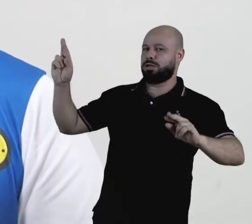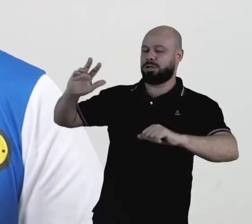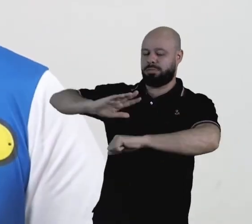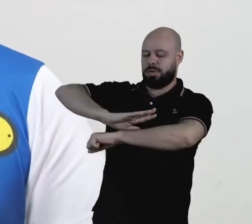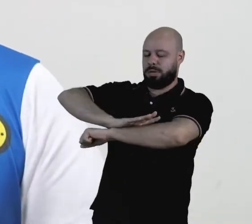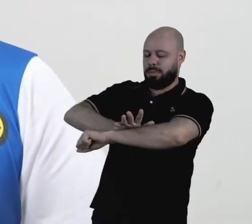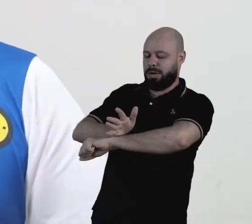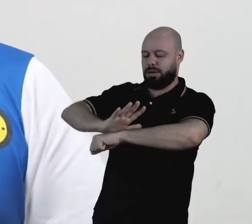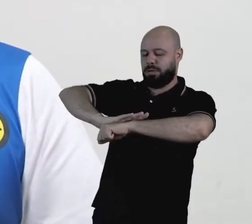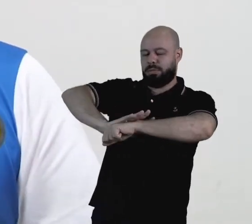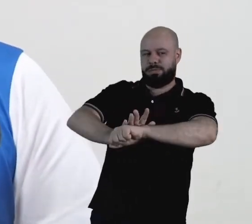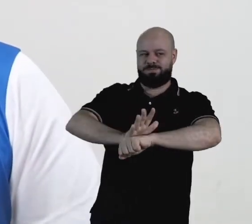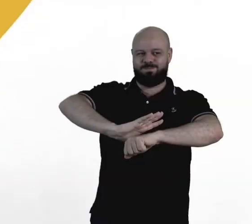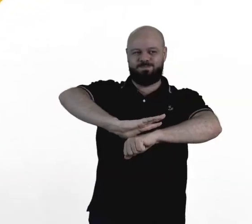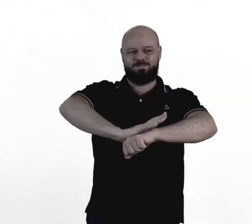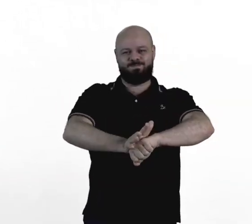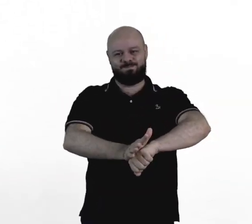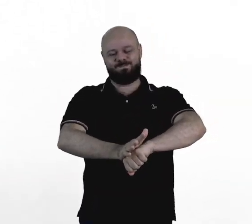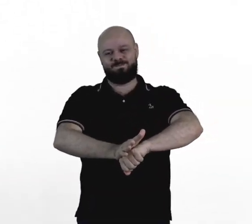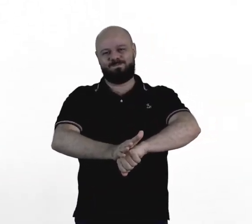uma vez, a presença do racismo.